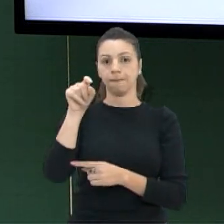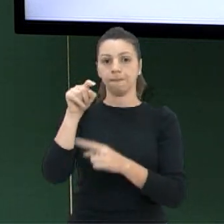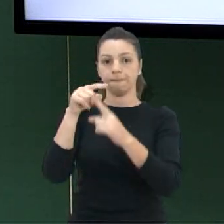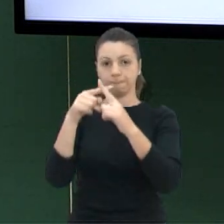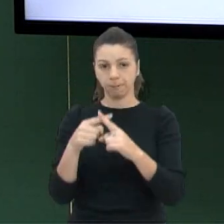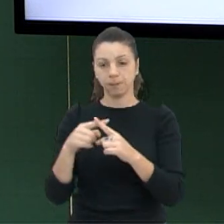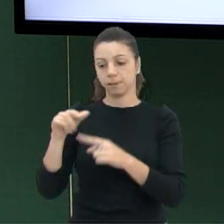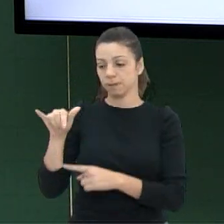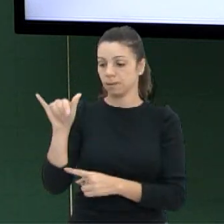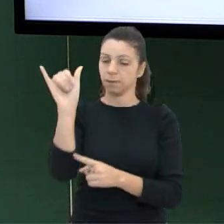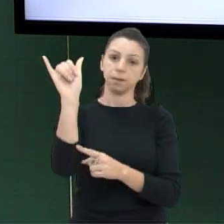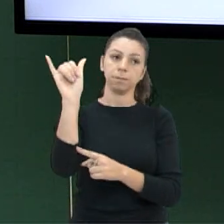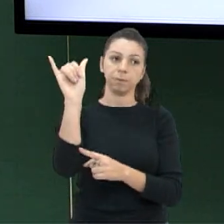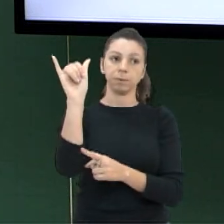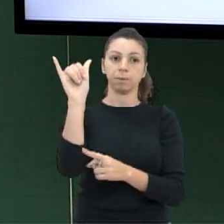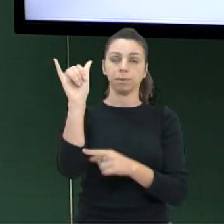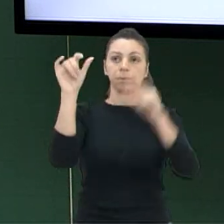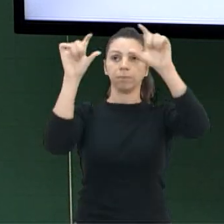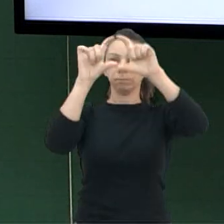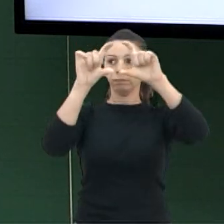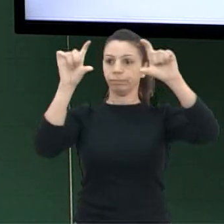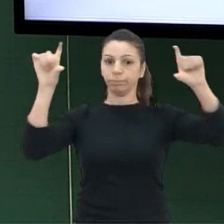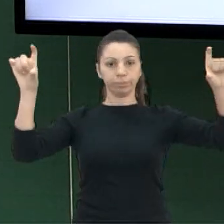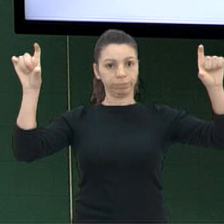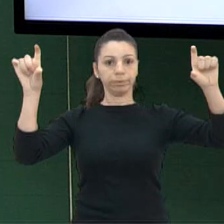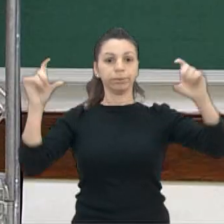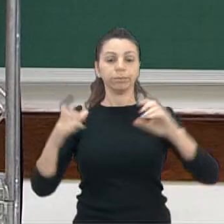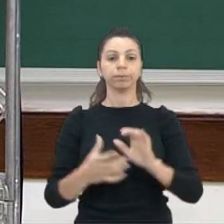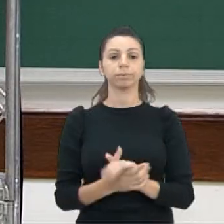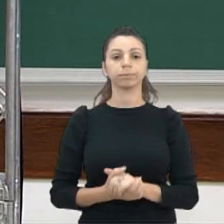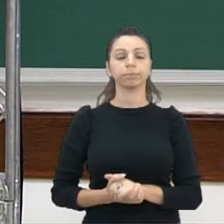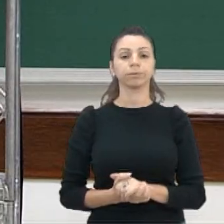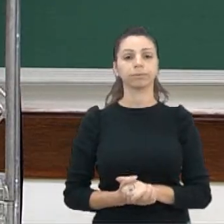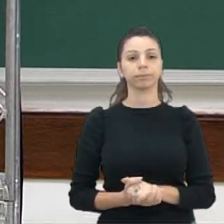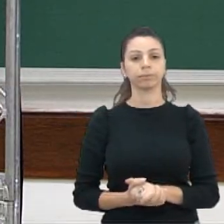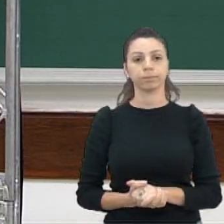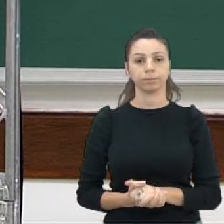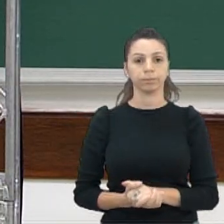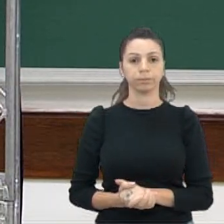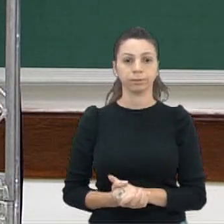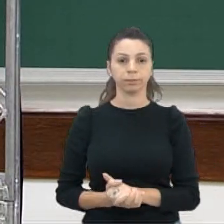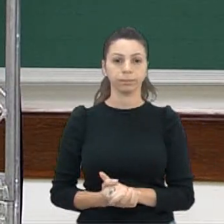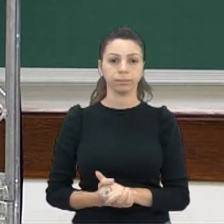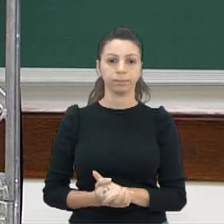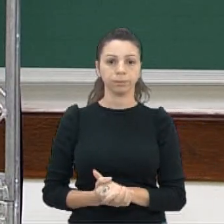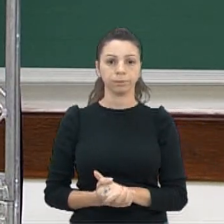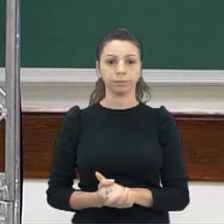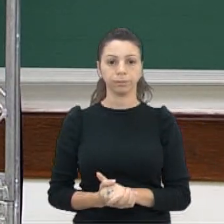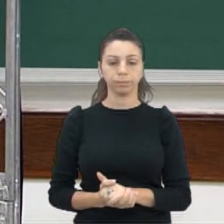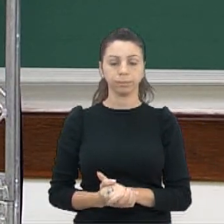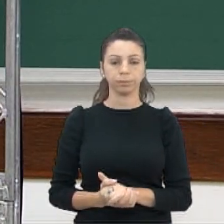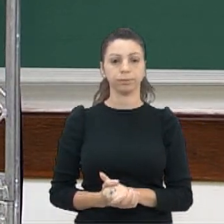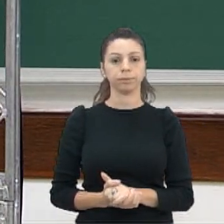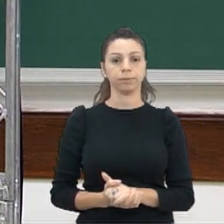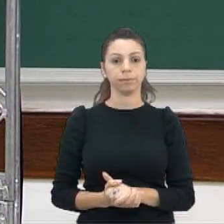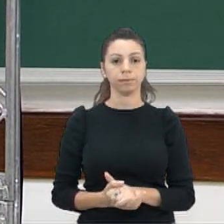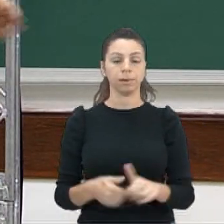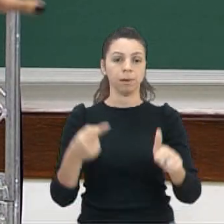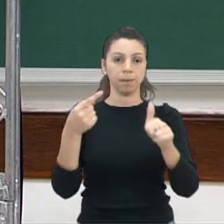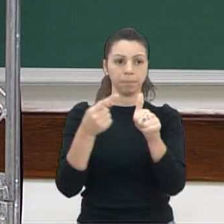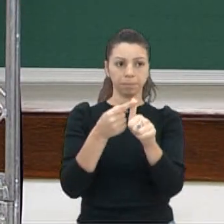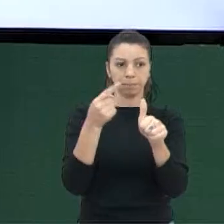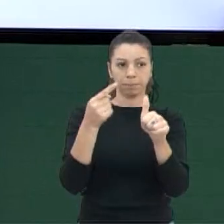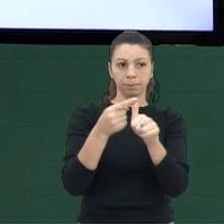a soma da área da figura. O que eu fiz aqui, gente? Olha lá. Primeiro, eu peguei